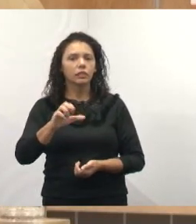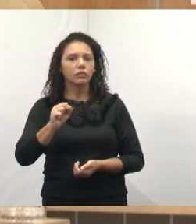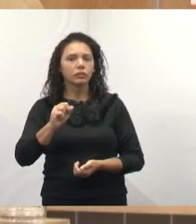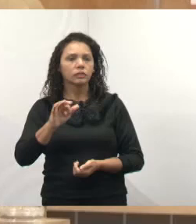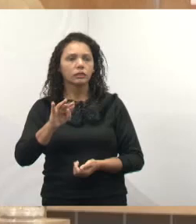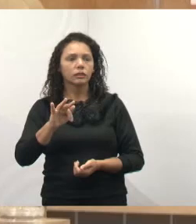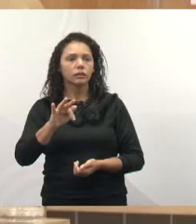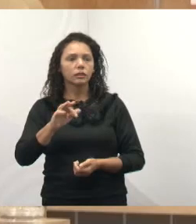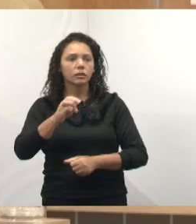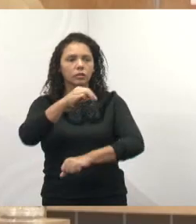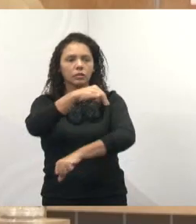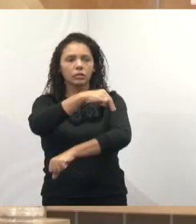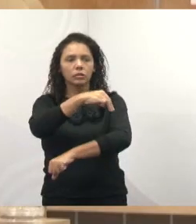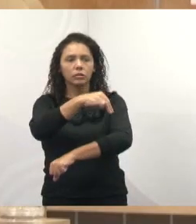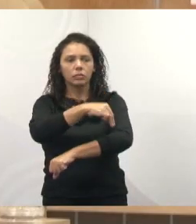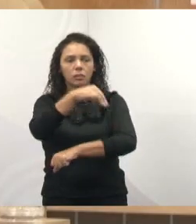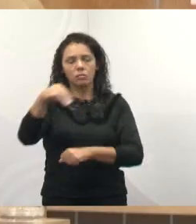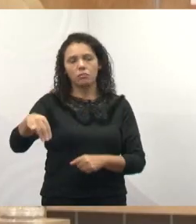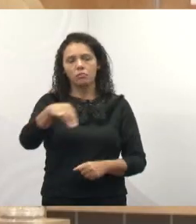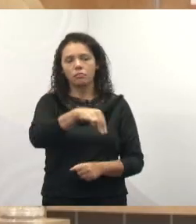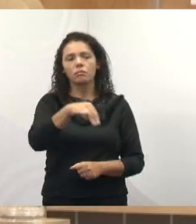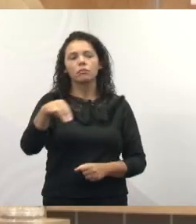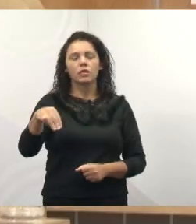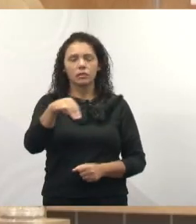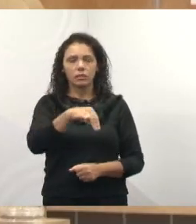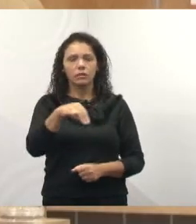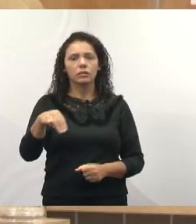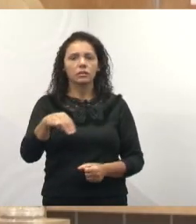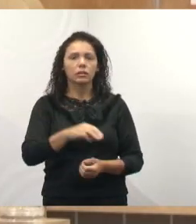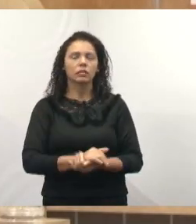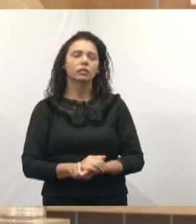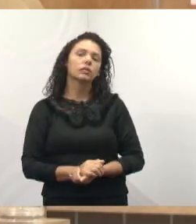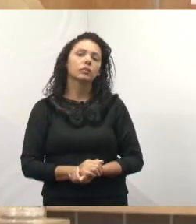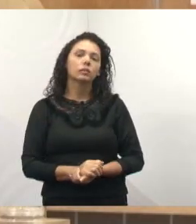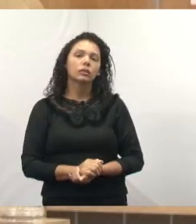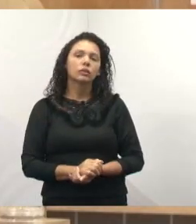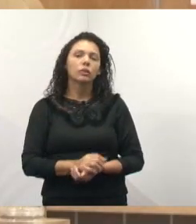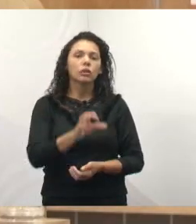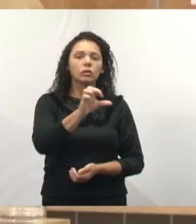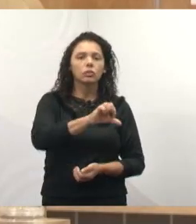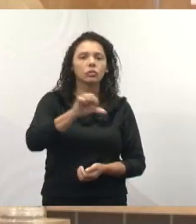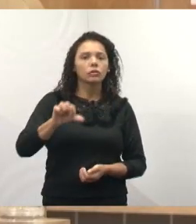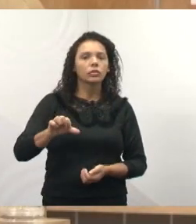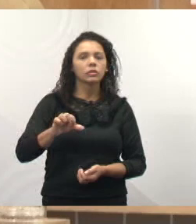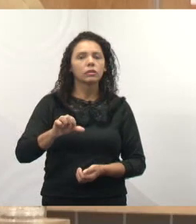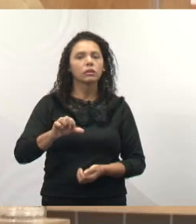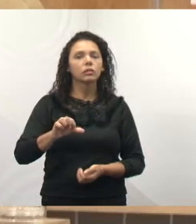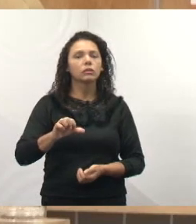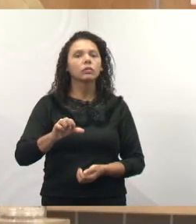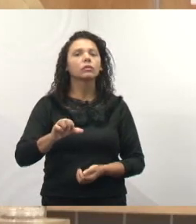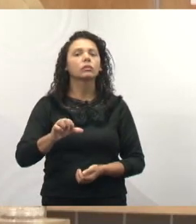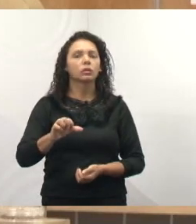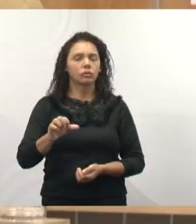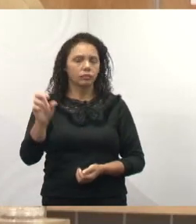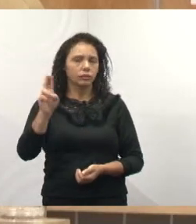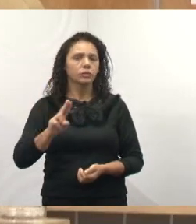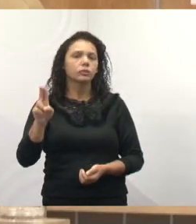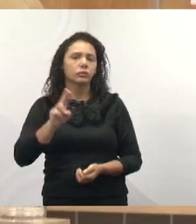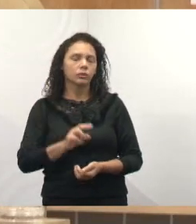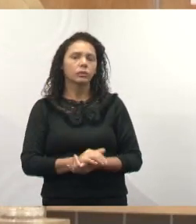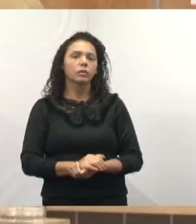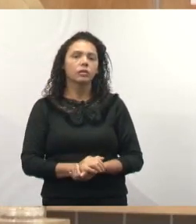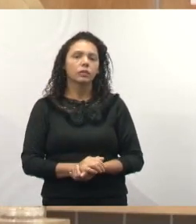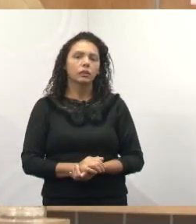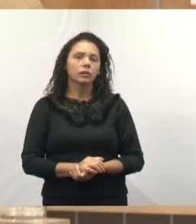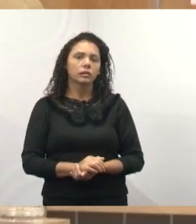79,03%, mínimo 60%. Total de despesa com o Fundeb, 99,96%. Tudo educação.